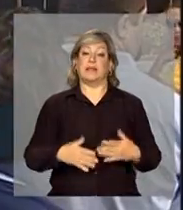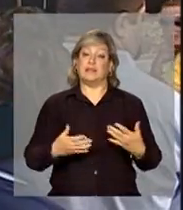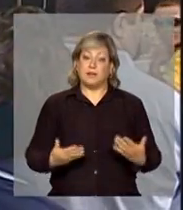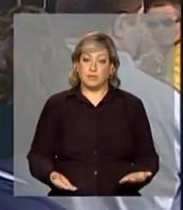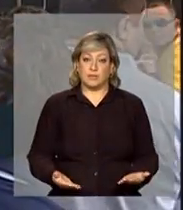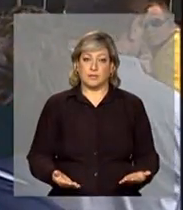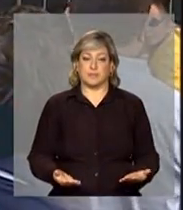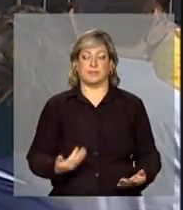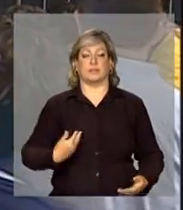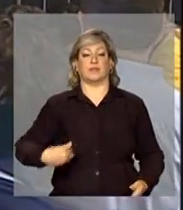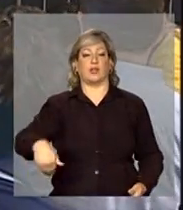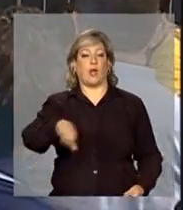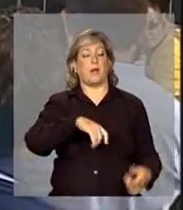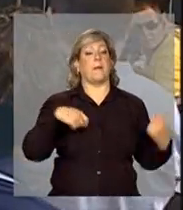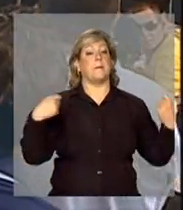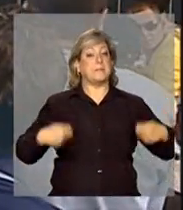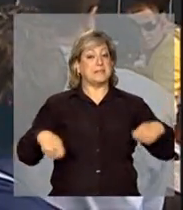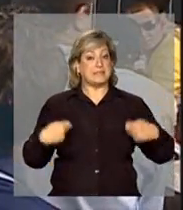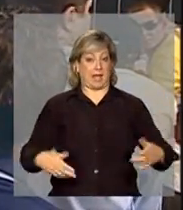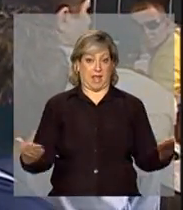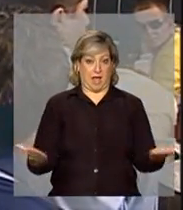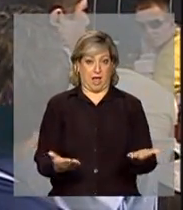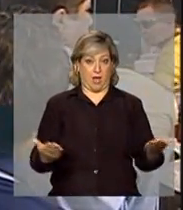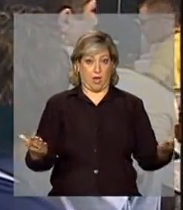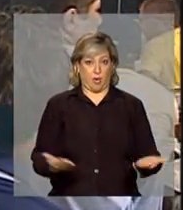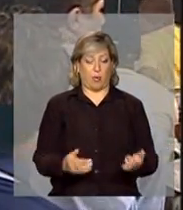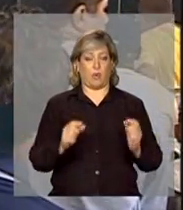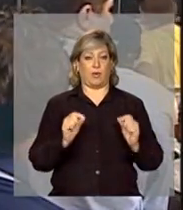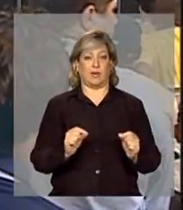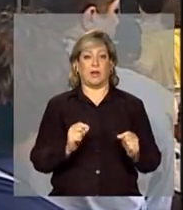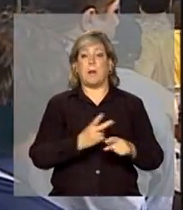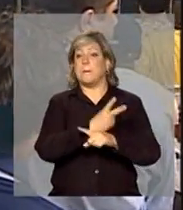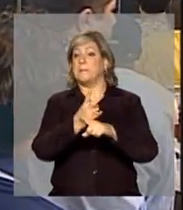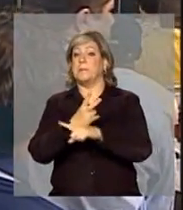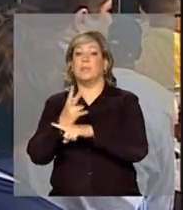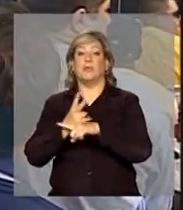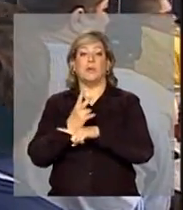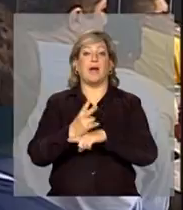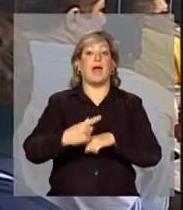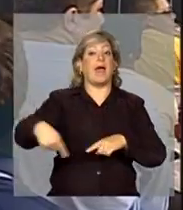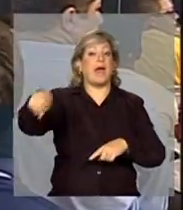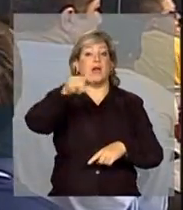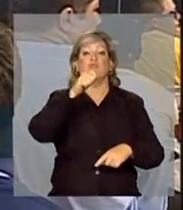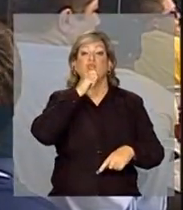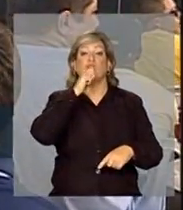Portanto, nós precisamos agora de ir atrás dos que não estão cadastrados,